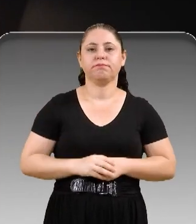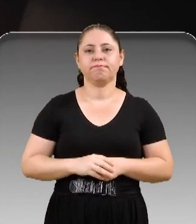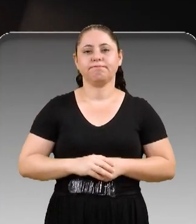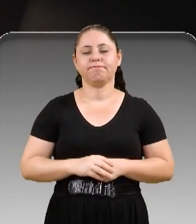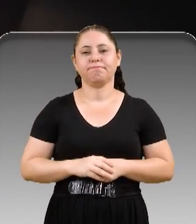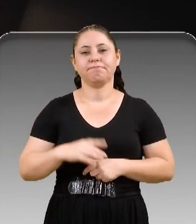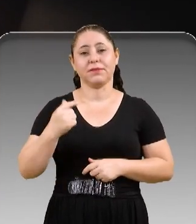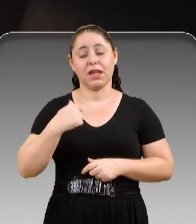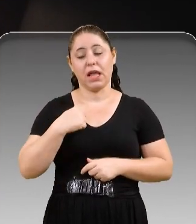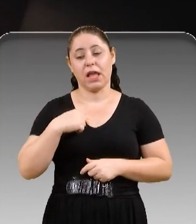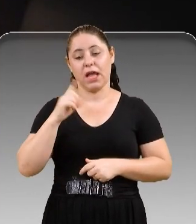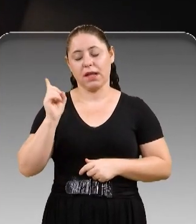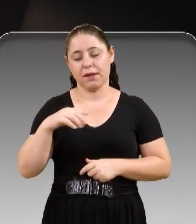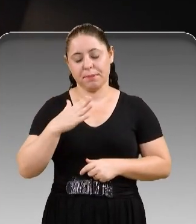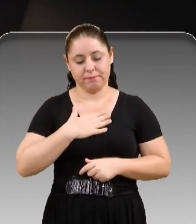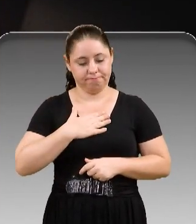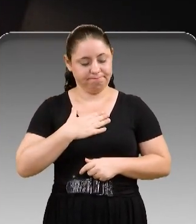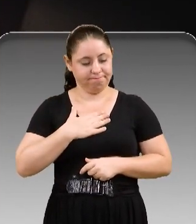adiante.